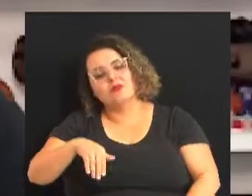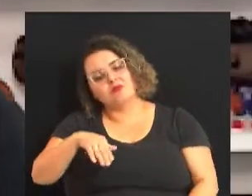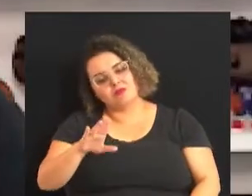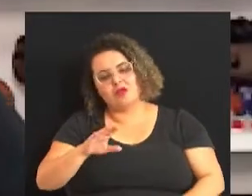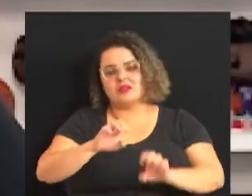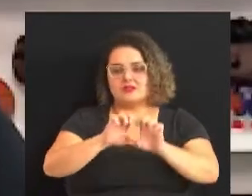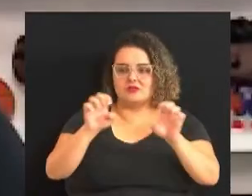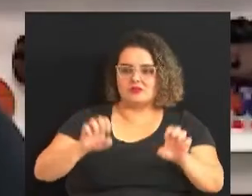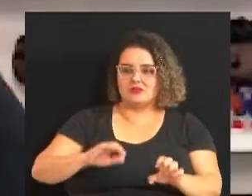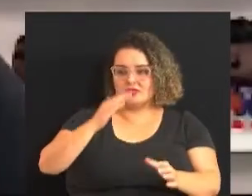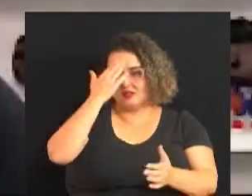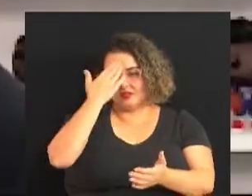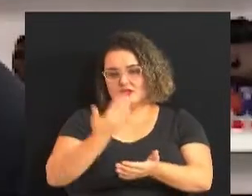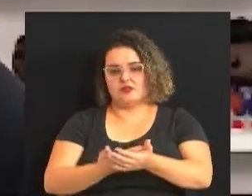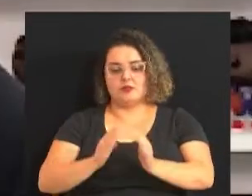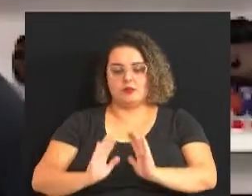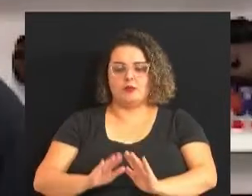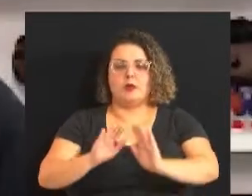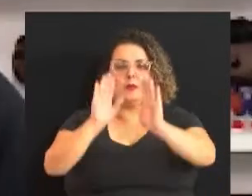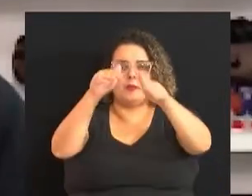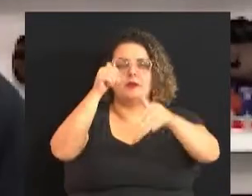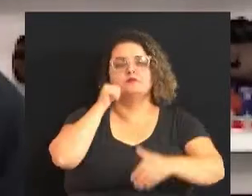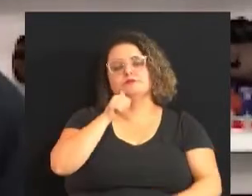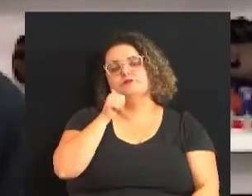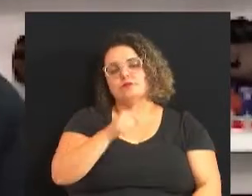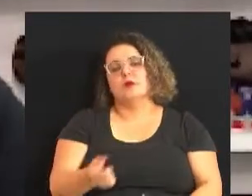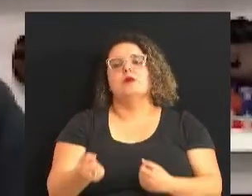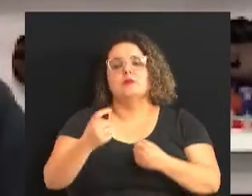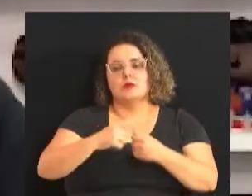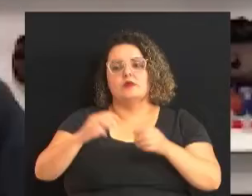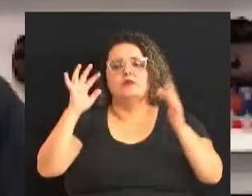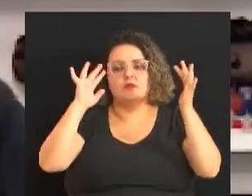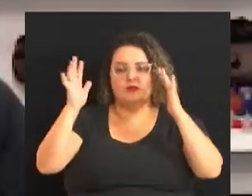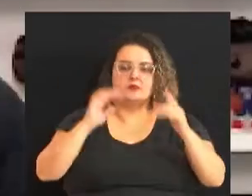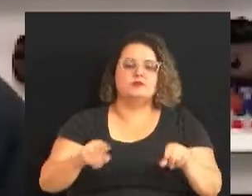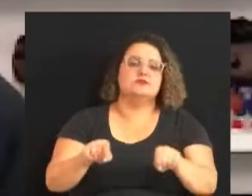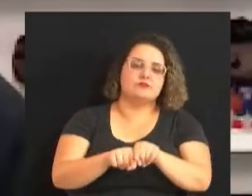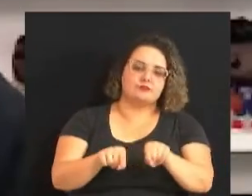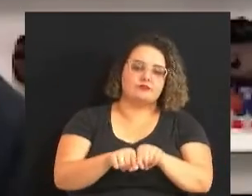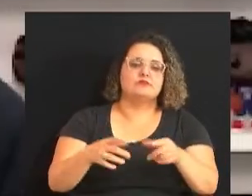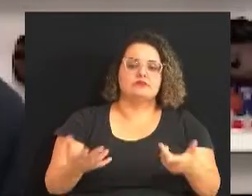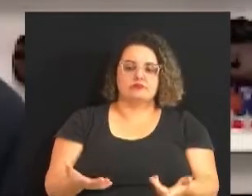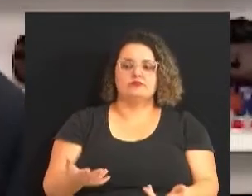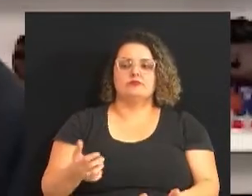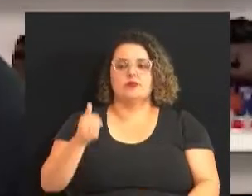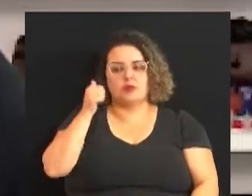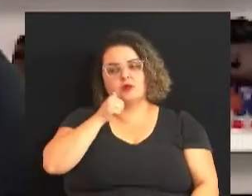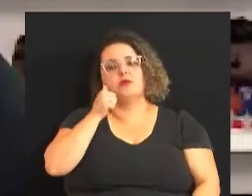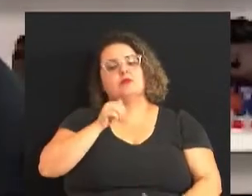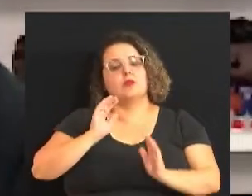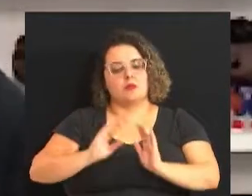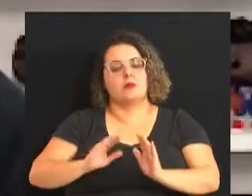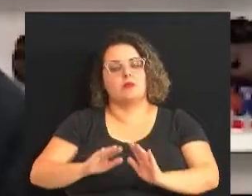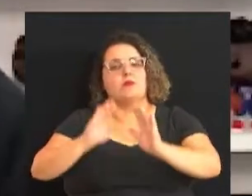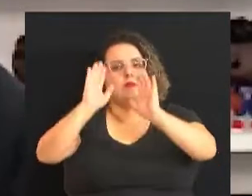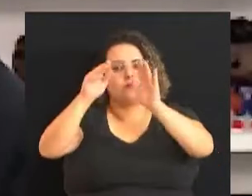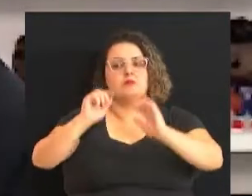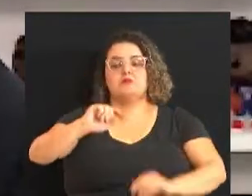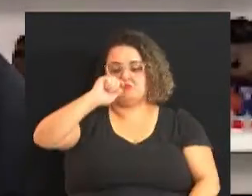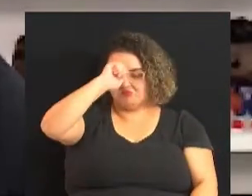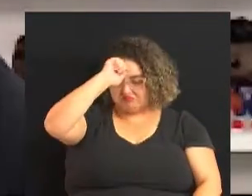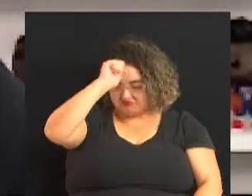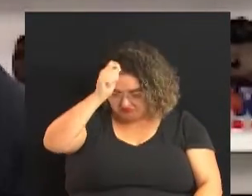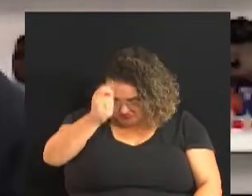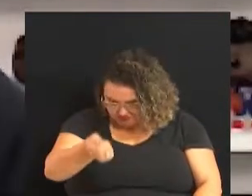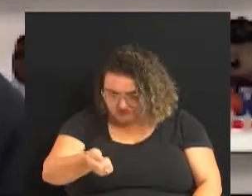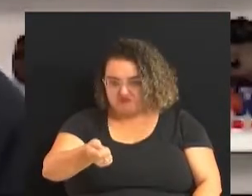acreditarem no basquetebol feminino para a gente poder voltar a sonhar grande também, porque o feminino, a gente tem que tirar sempre o chapéu. O